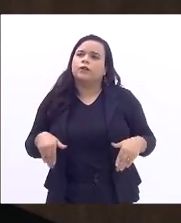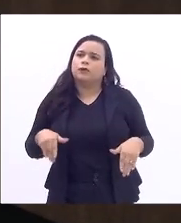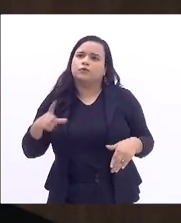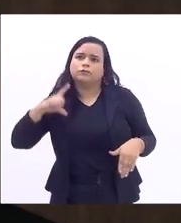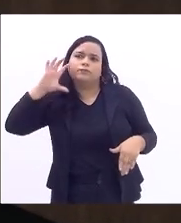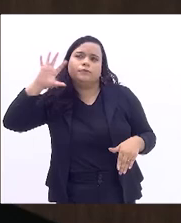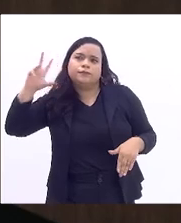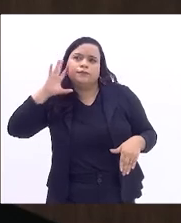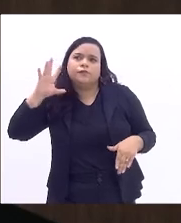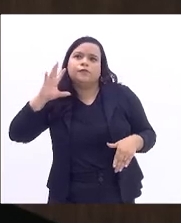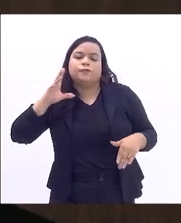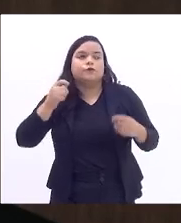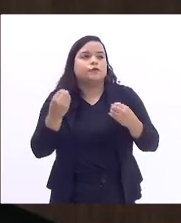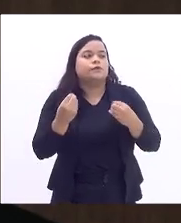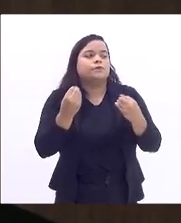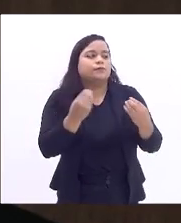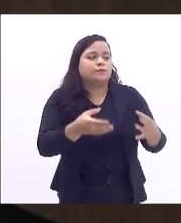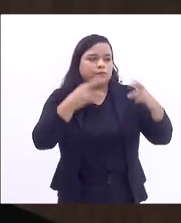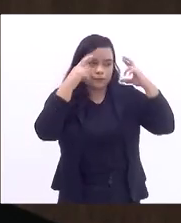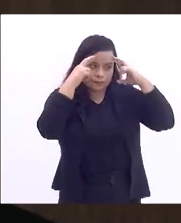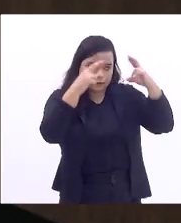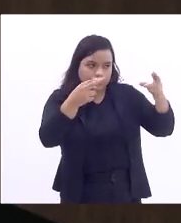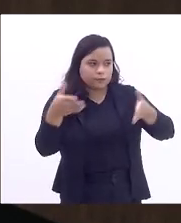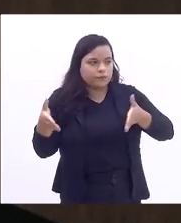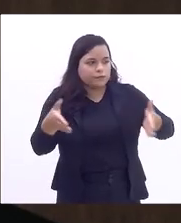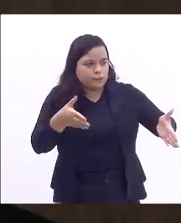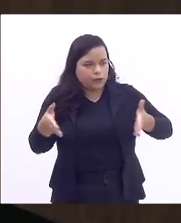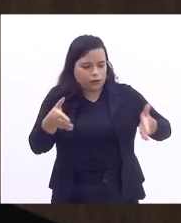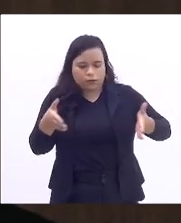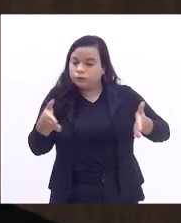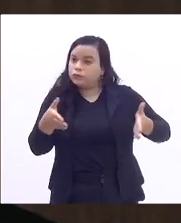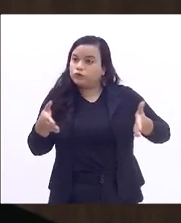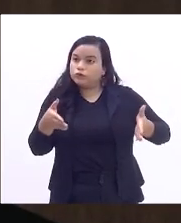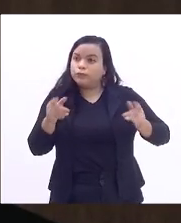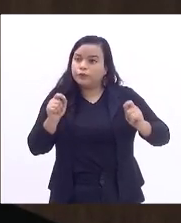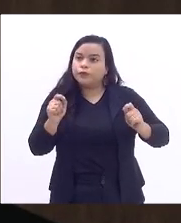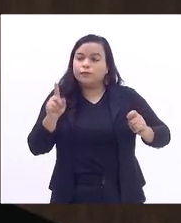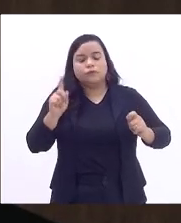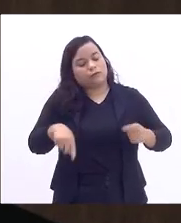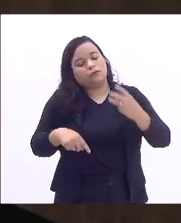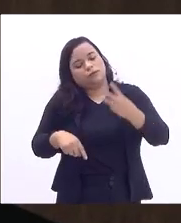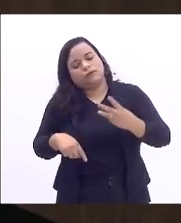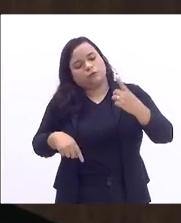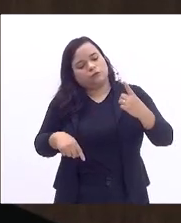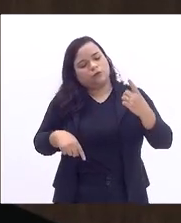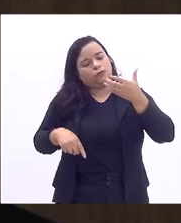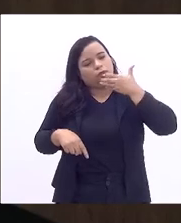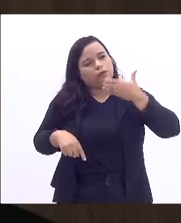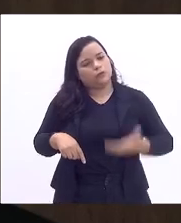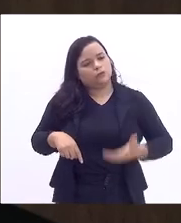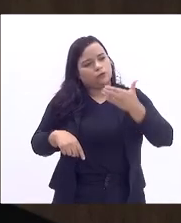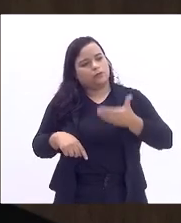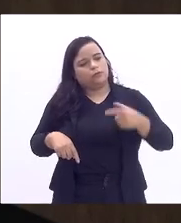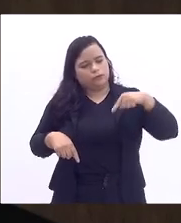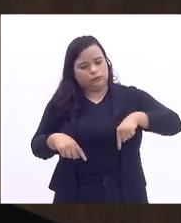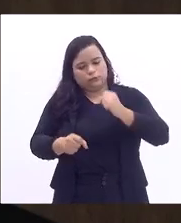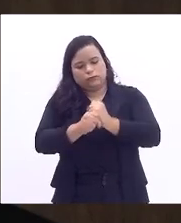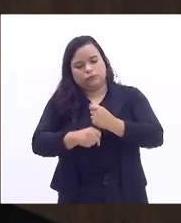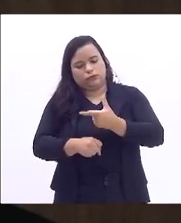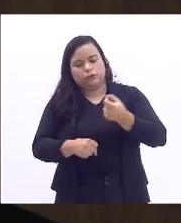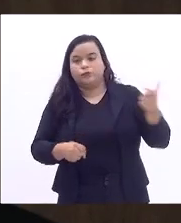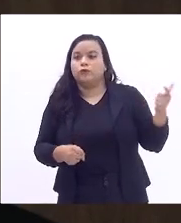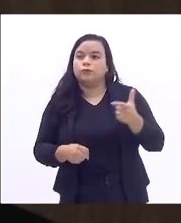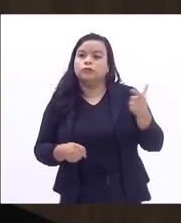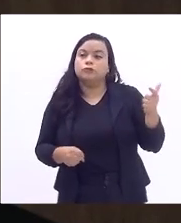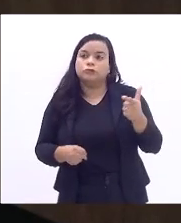previstos respeitado o prazo senhor presidente de 31 dedezembro de 22